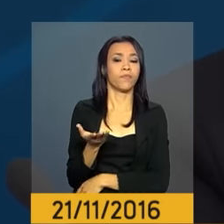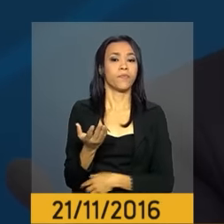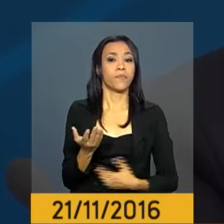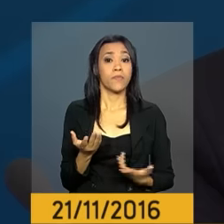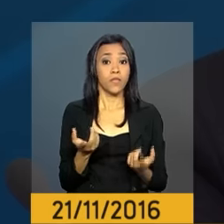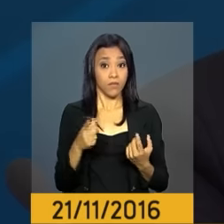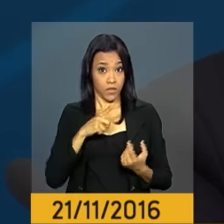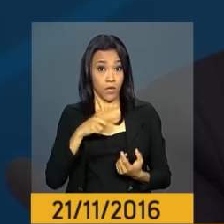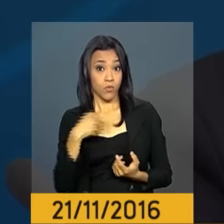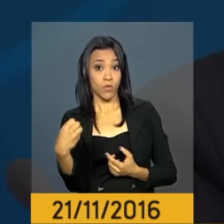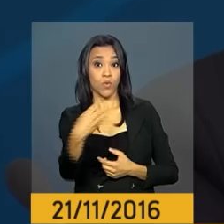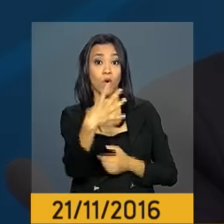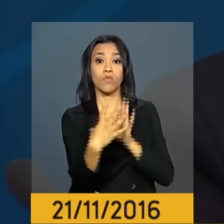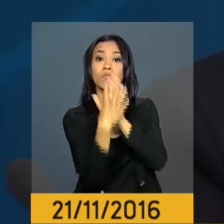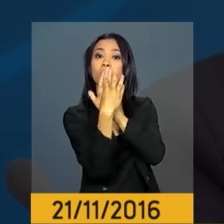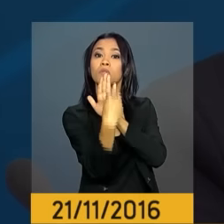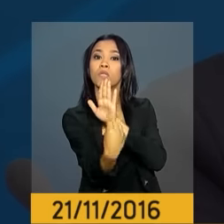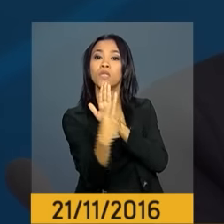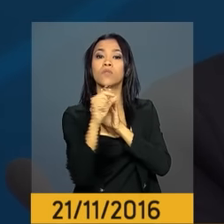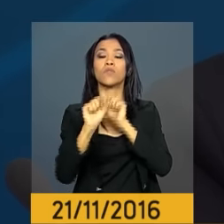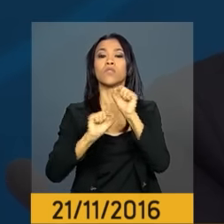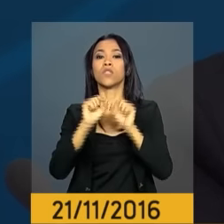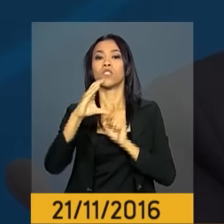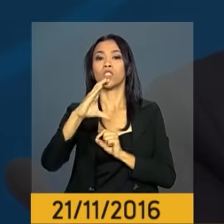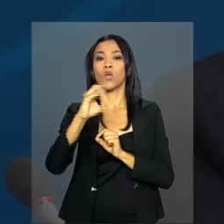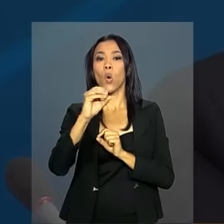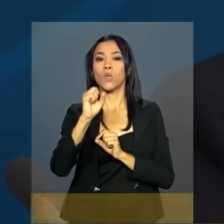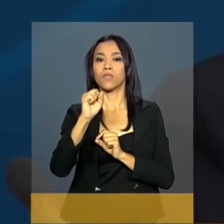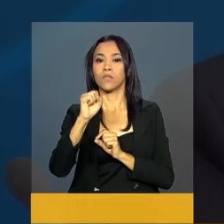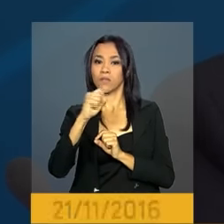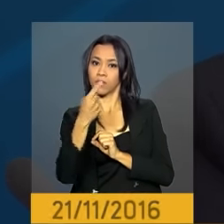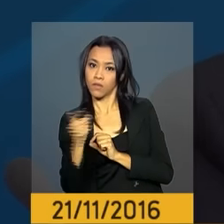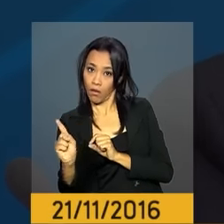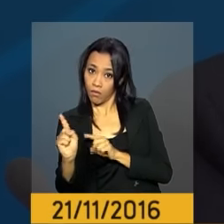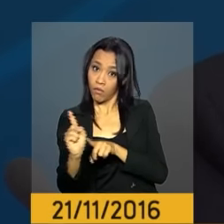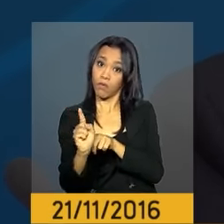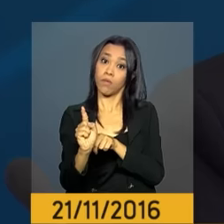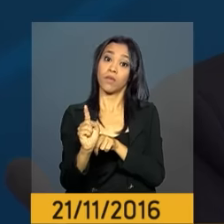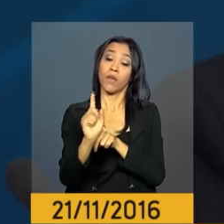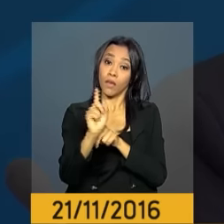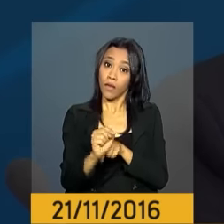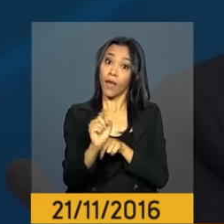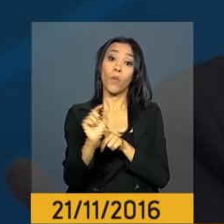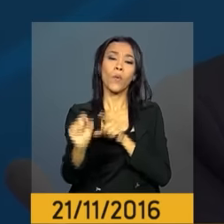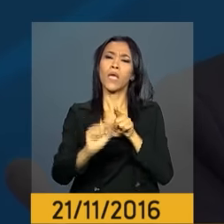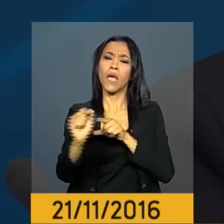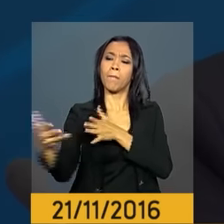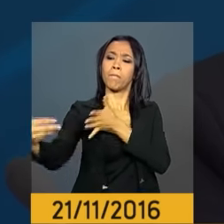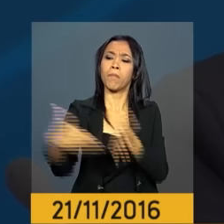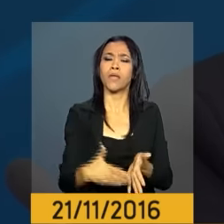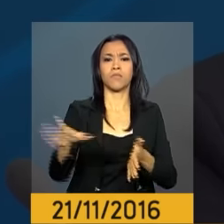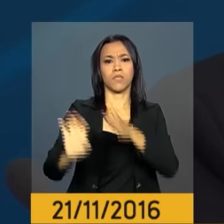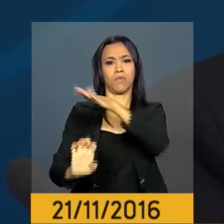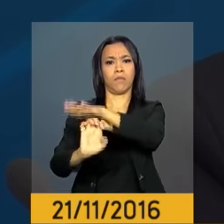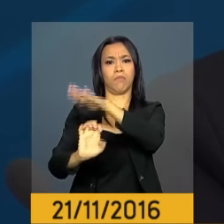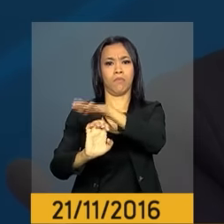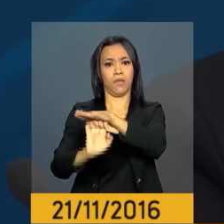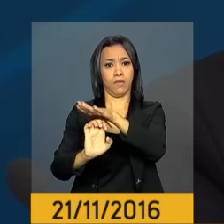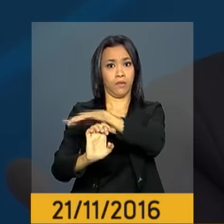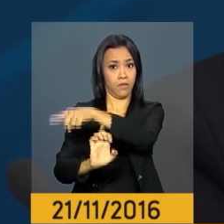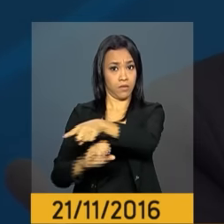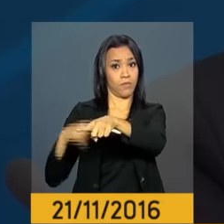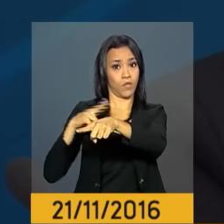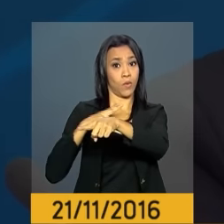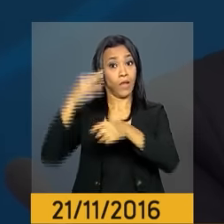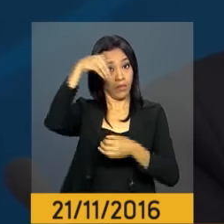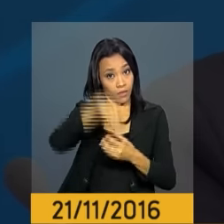novos modelos de concessão que privilegiam a competitividade e restituem ao